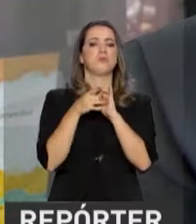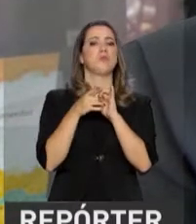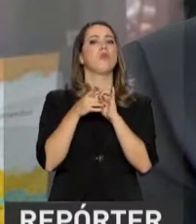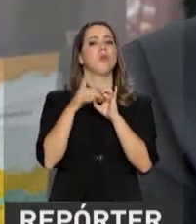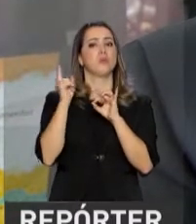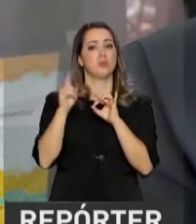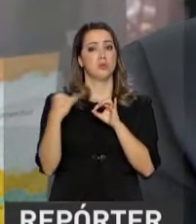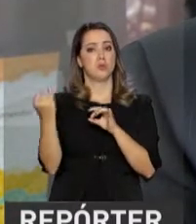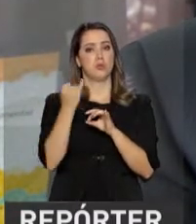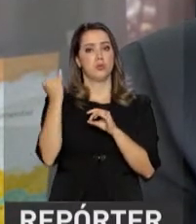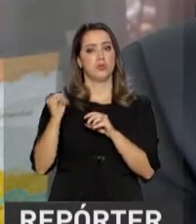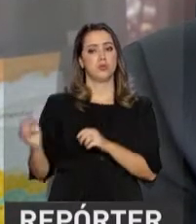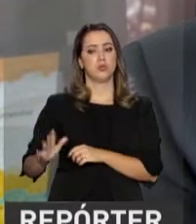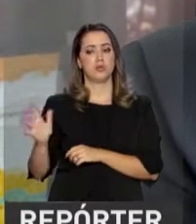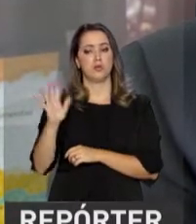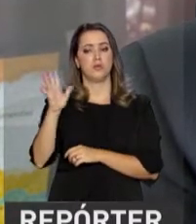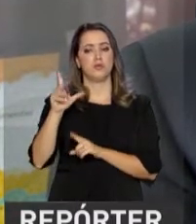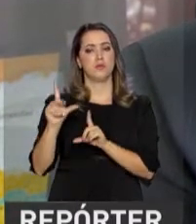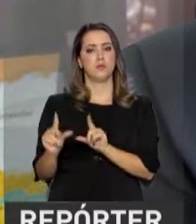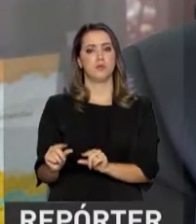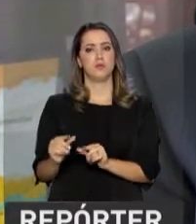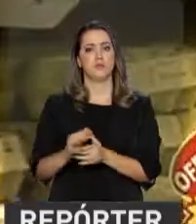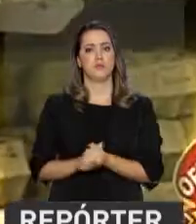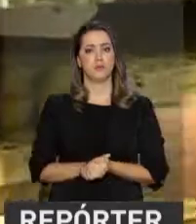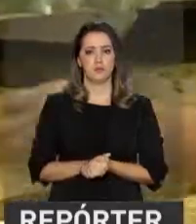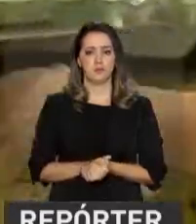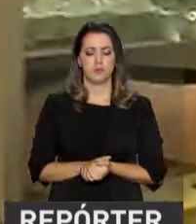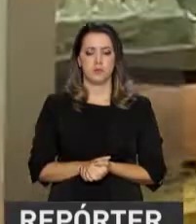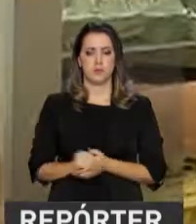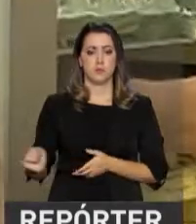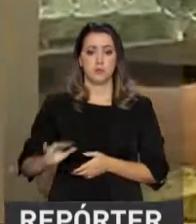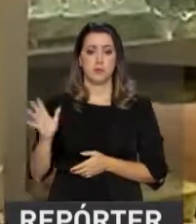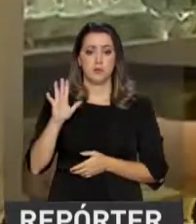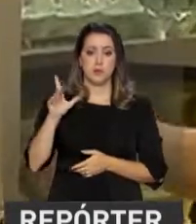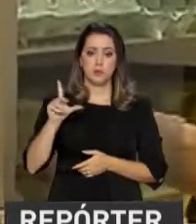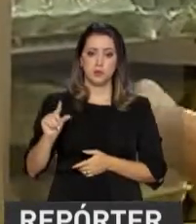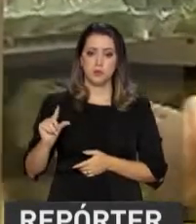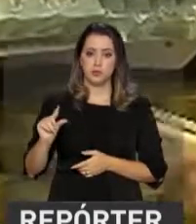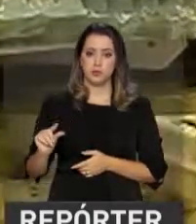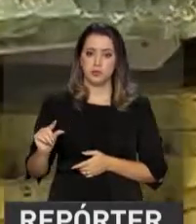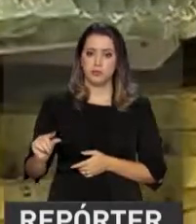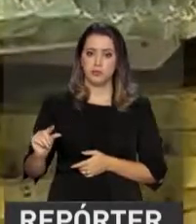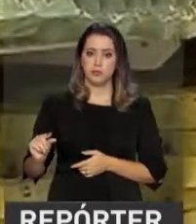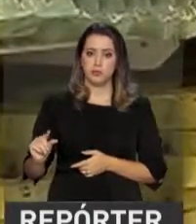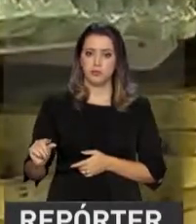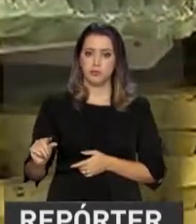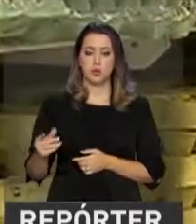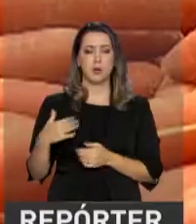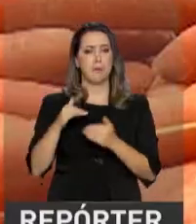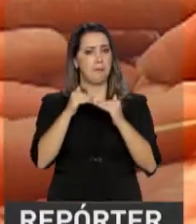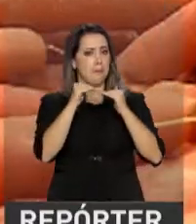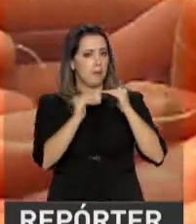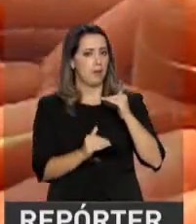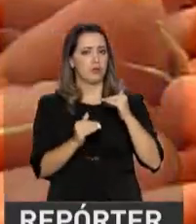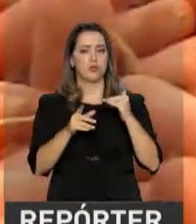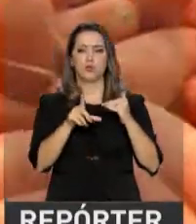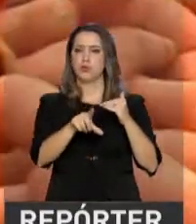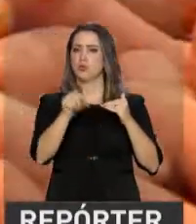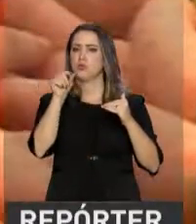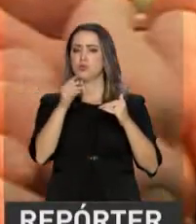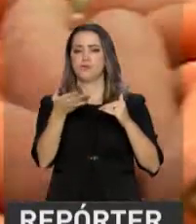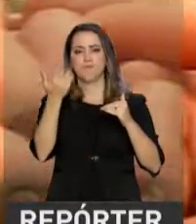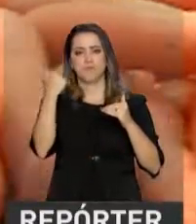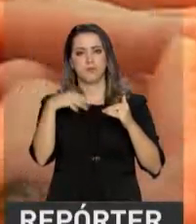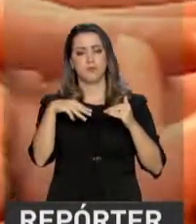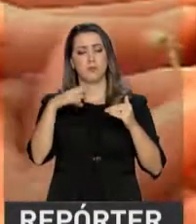responsáveis pela inflação baixa de 2017. A inflação caiu tanto que ficou abaixo do definido pelo Conselho Monetário